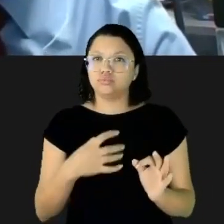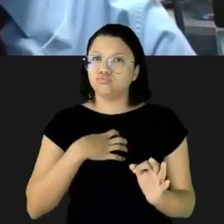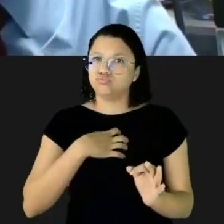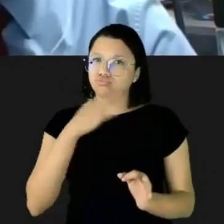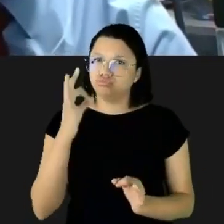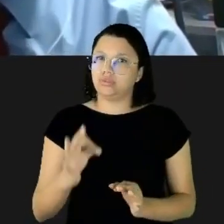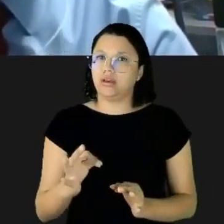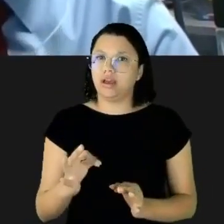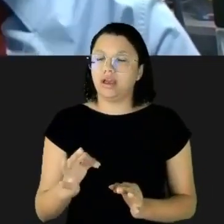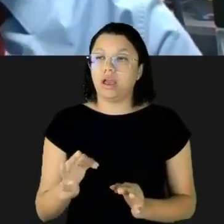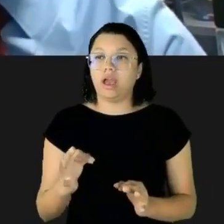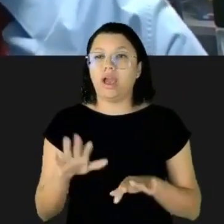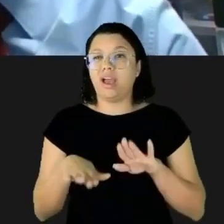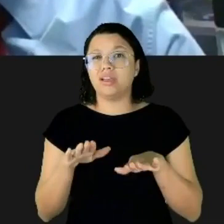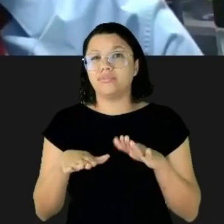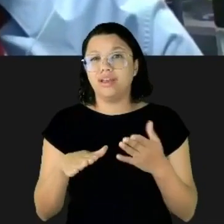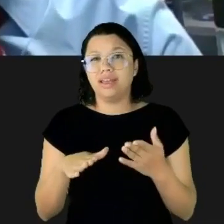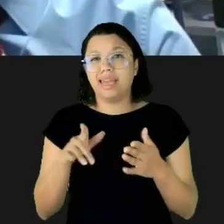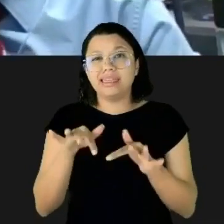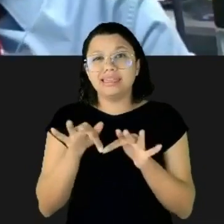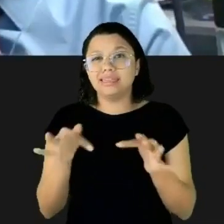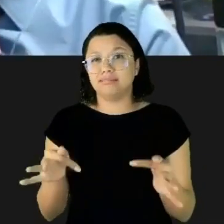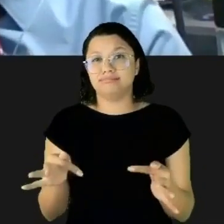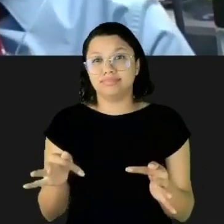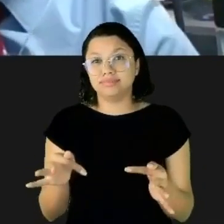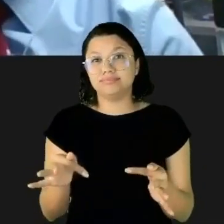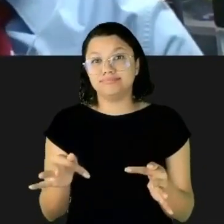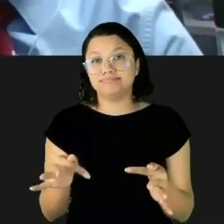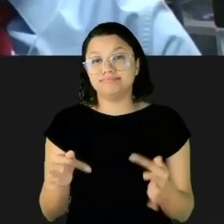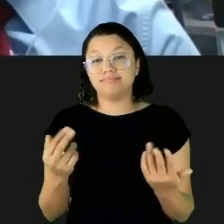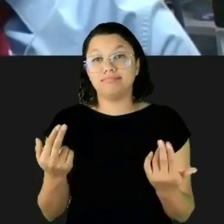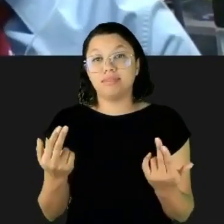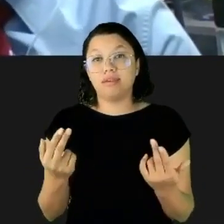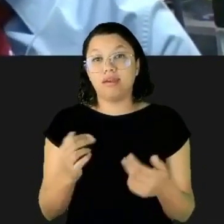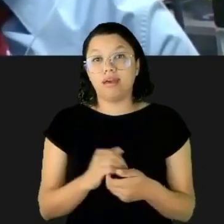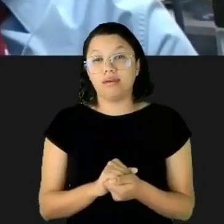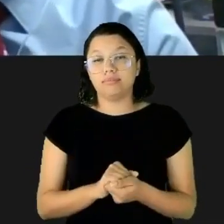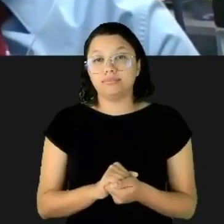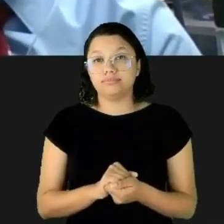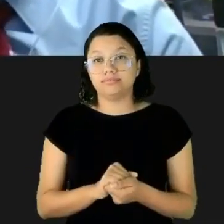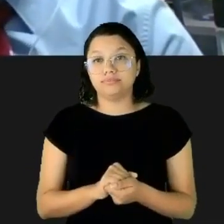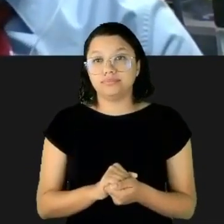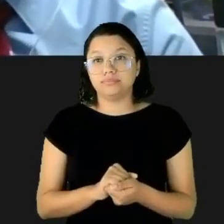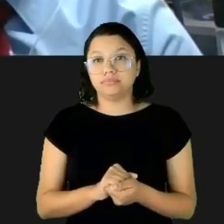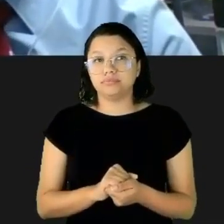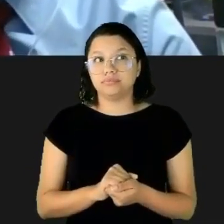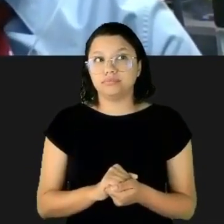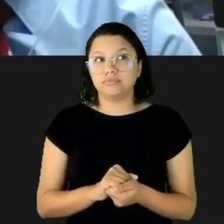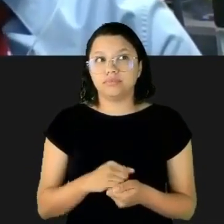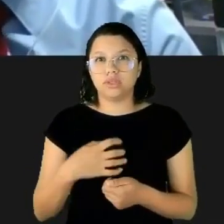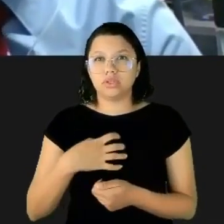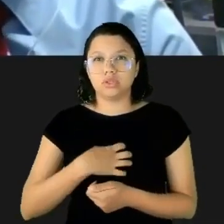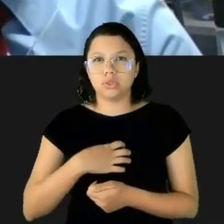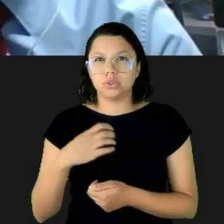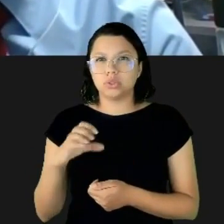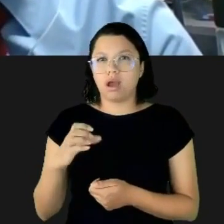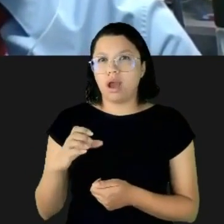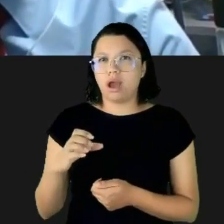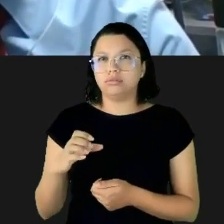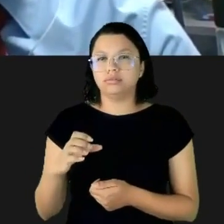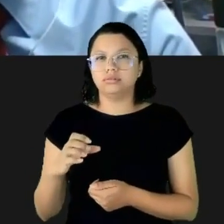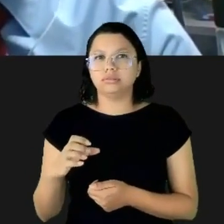na forma correta muitas vezes é uma questão simples como é só uma ciência